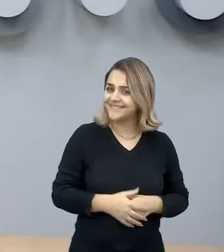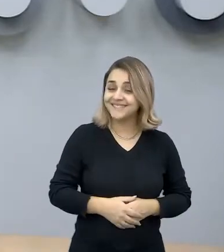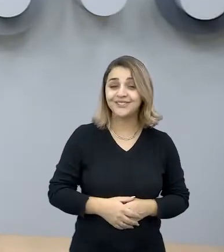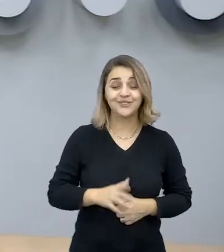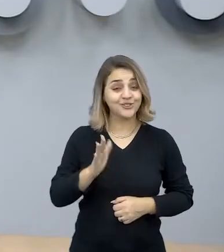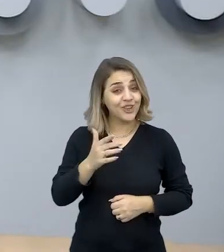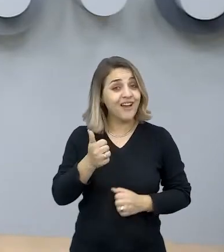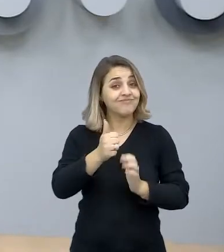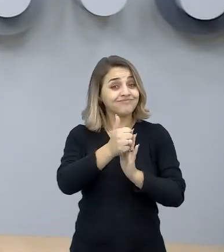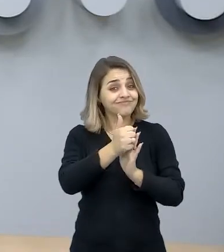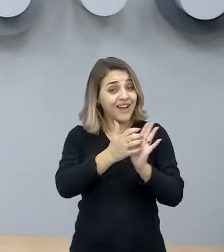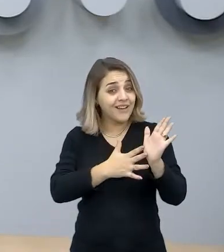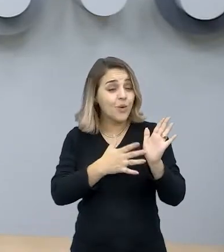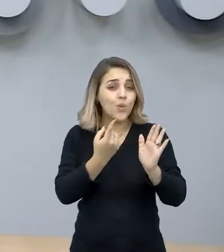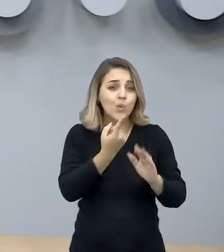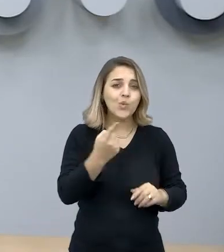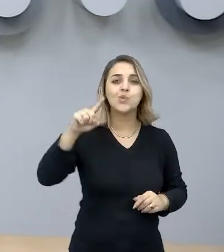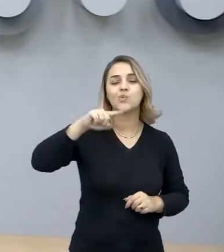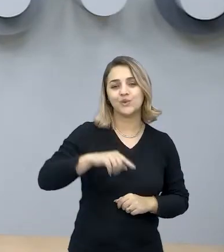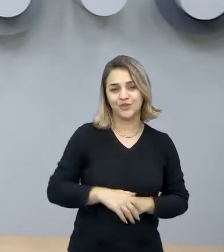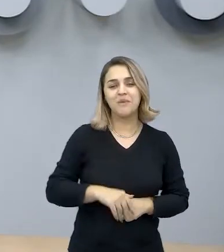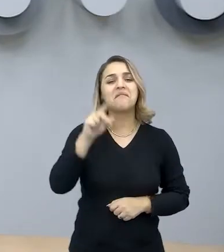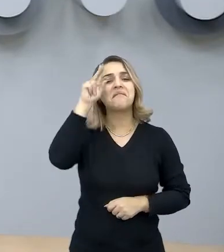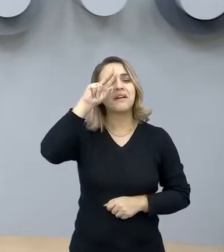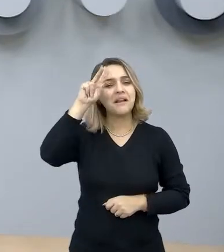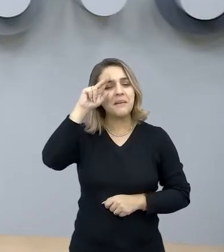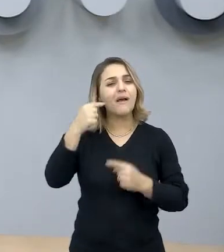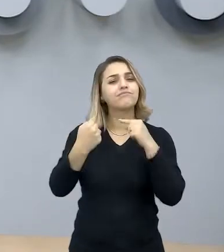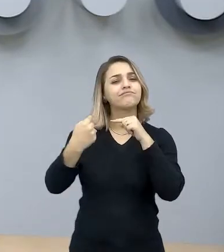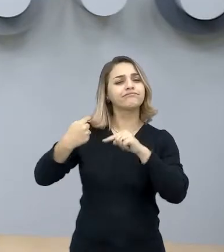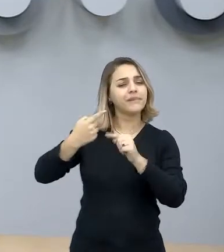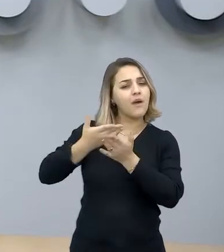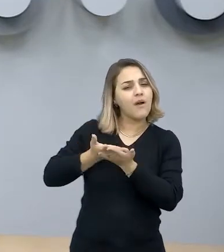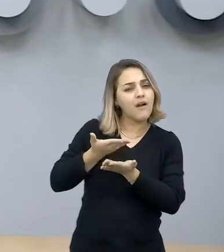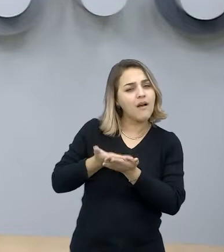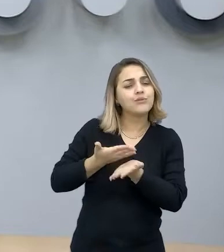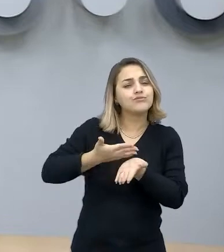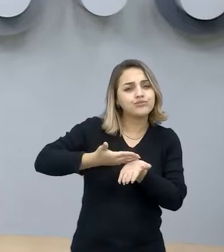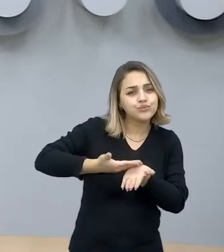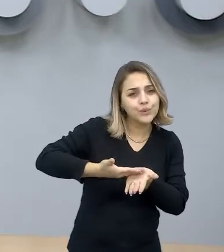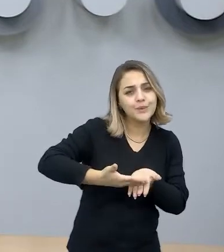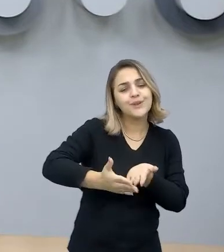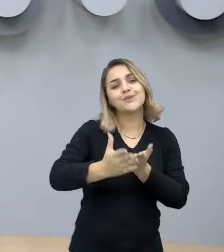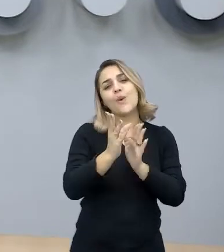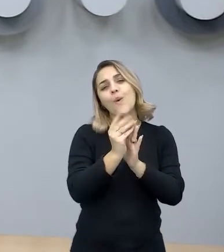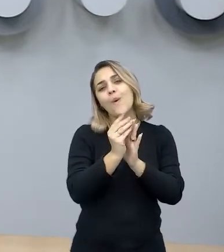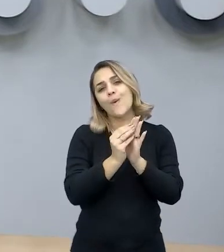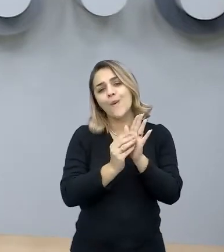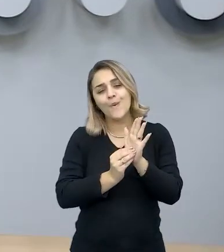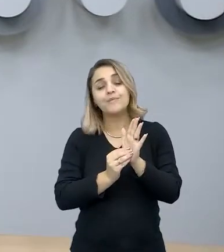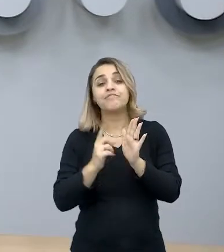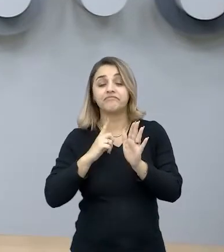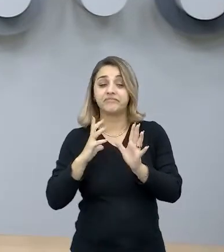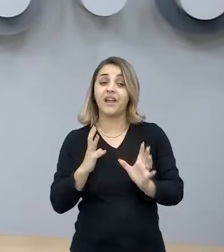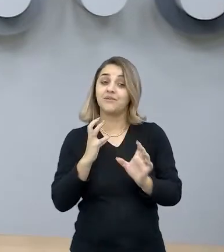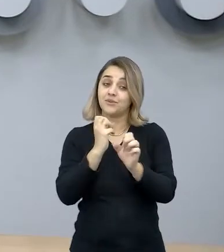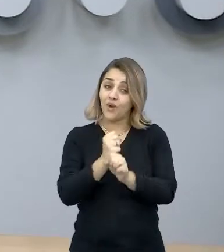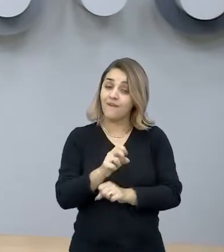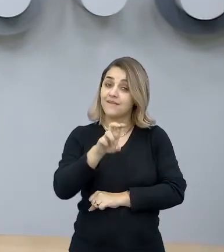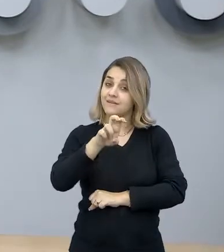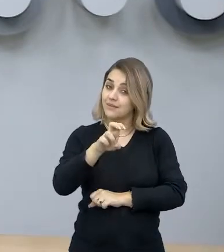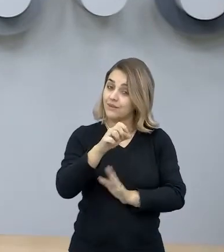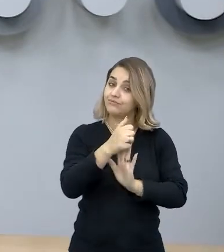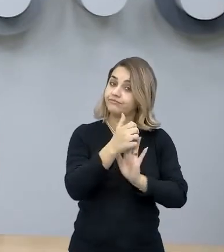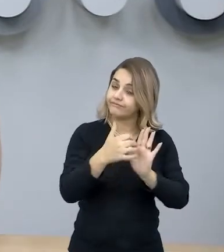a gente vai lembrar lá no começo, quando a gente começou a ter as aulas desse componente, né? A gente viu que a gente tinha um total de 5